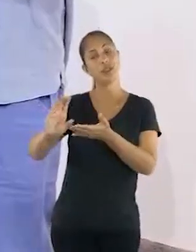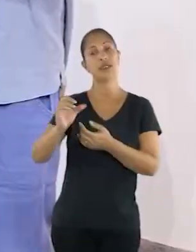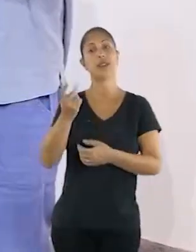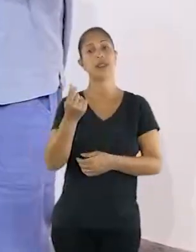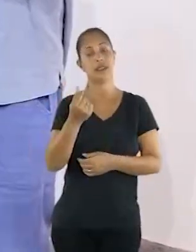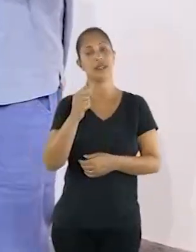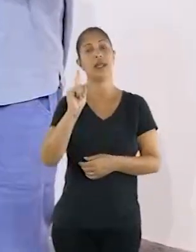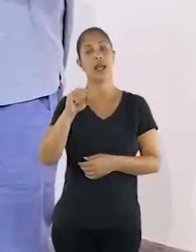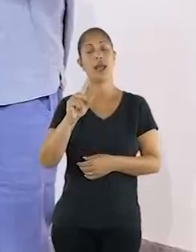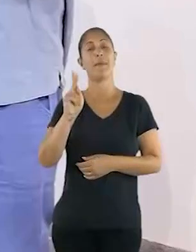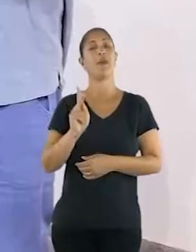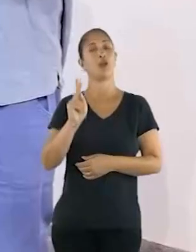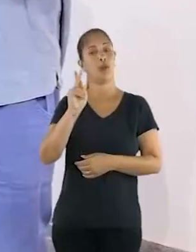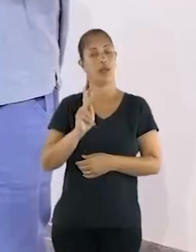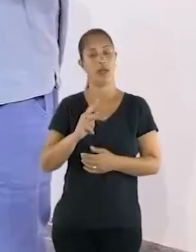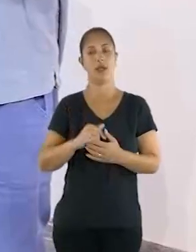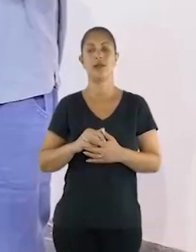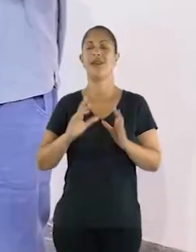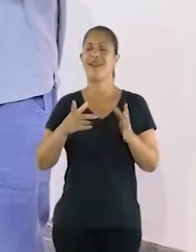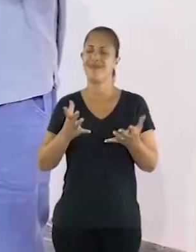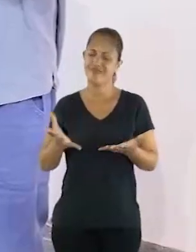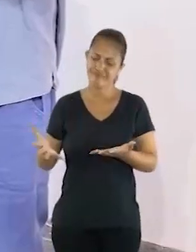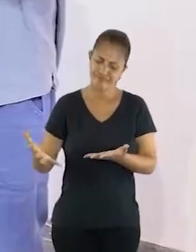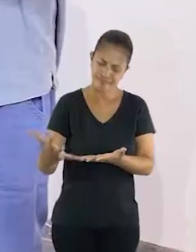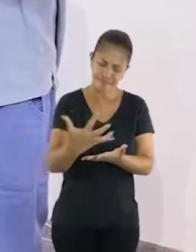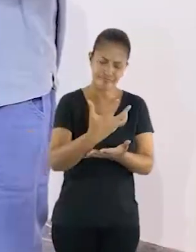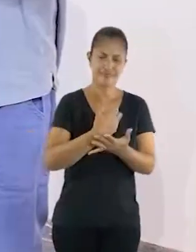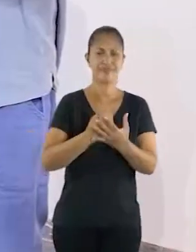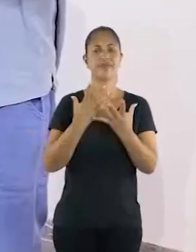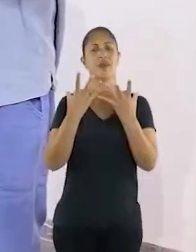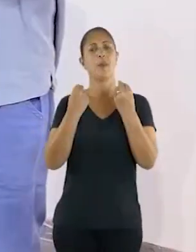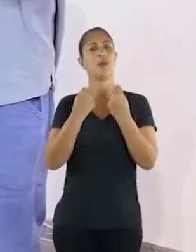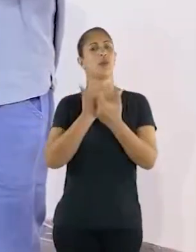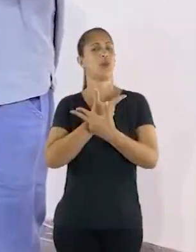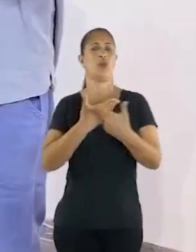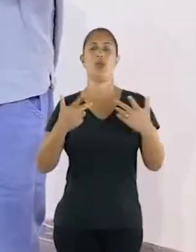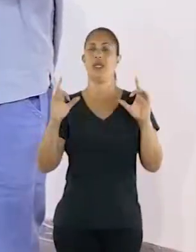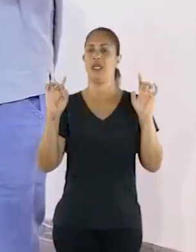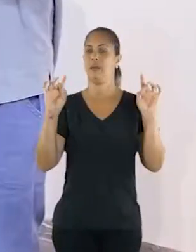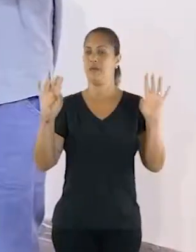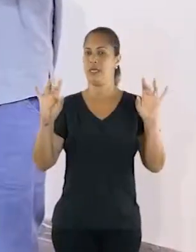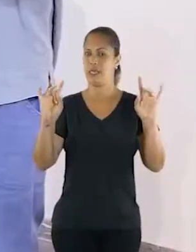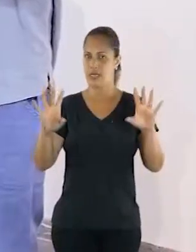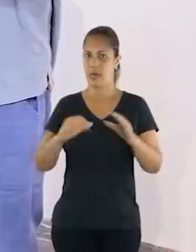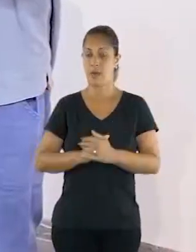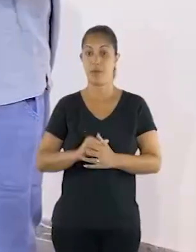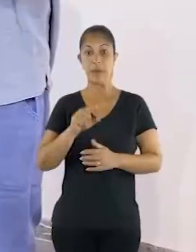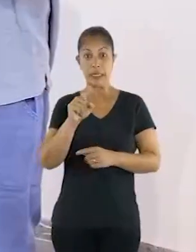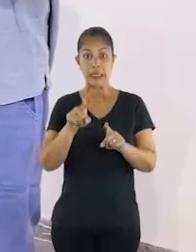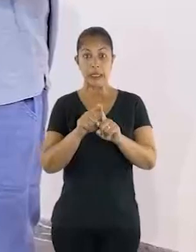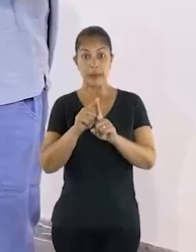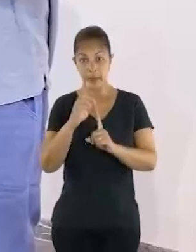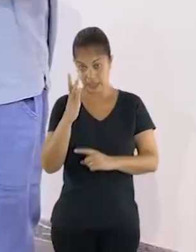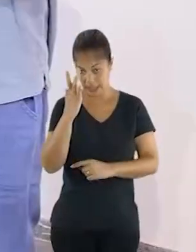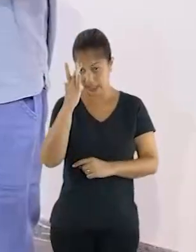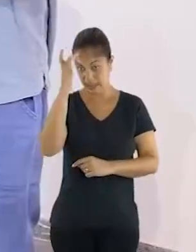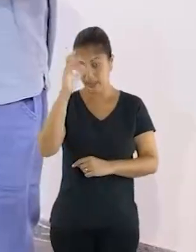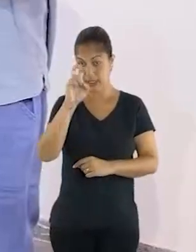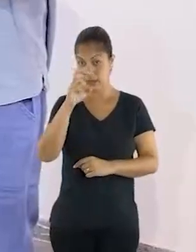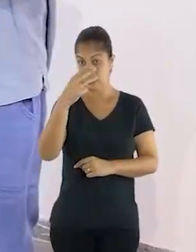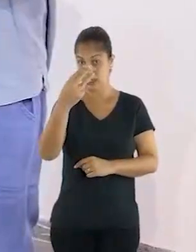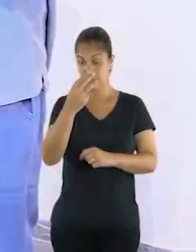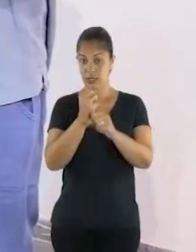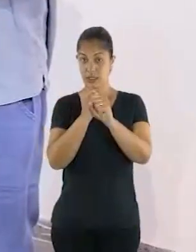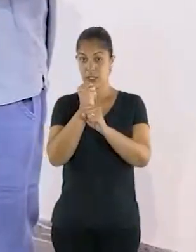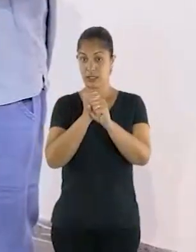Então, é uma junção de coisas muito especiais. E amanhã, nos 53